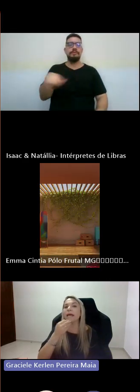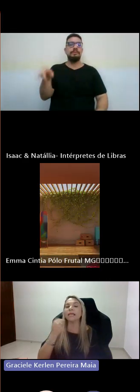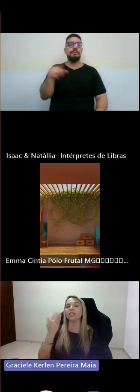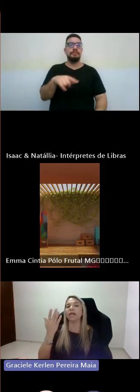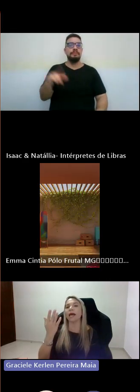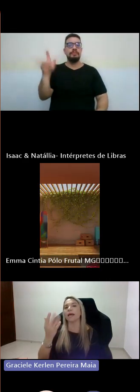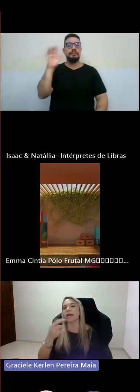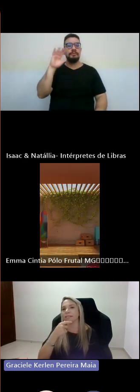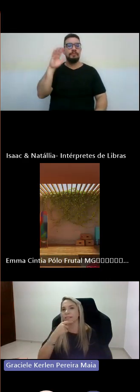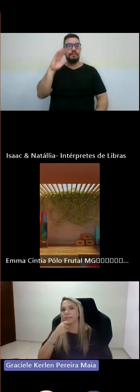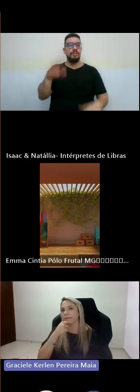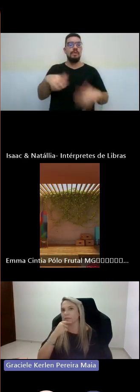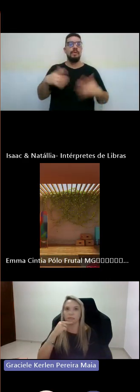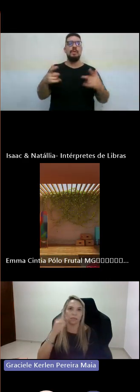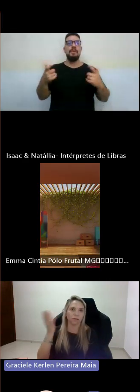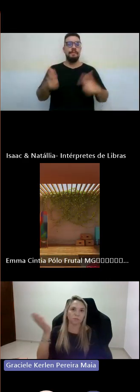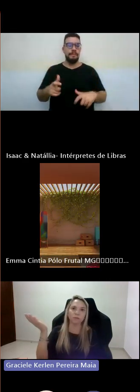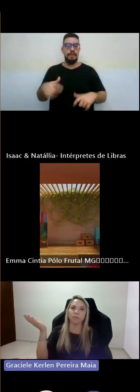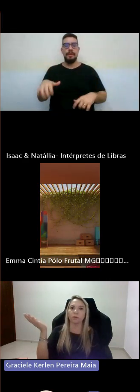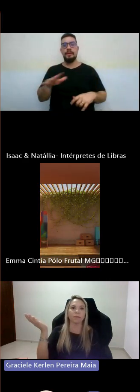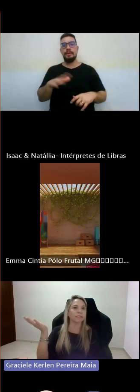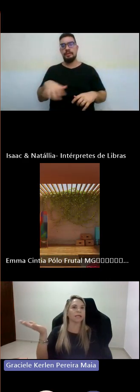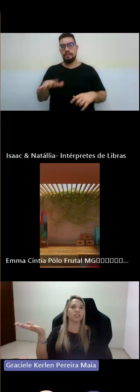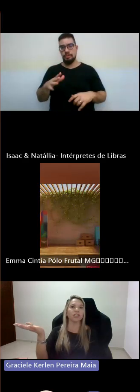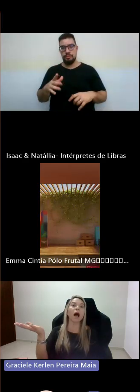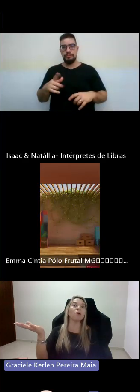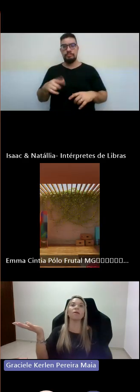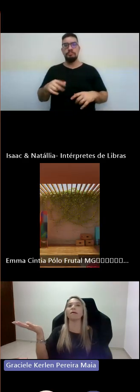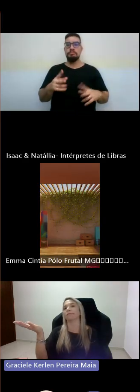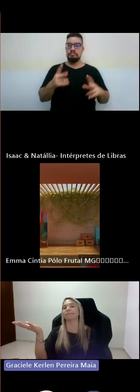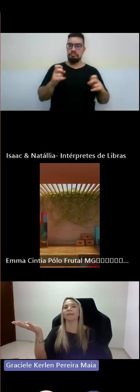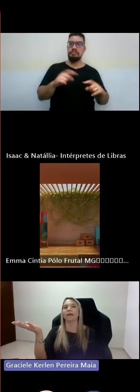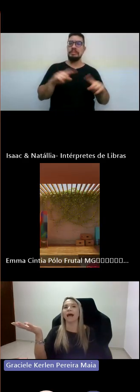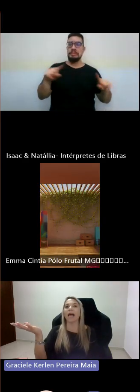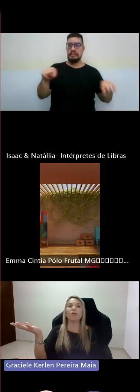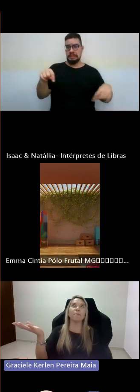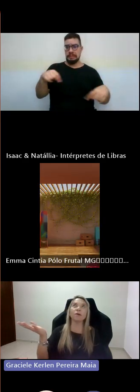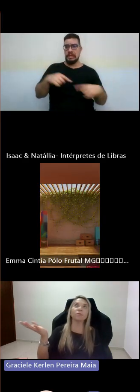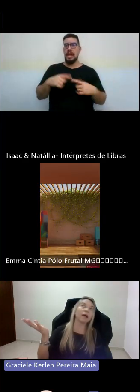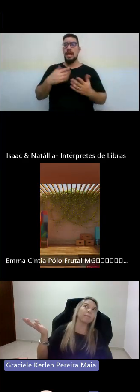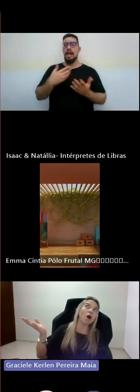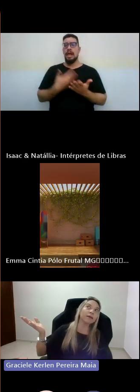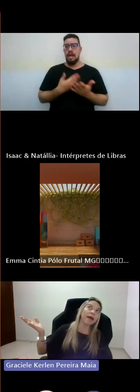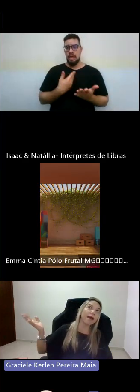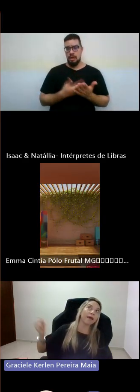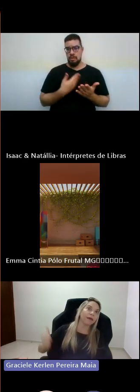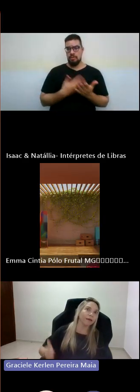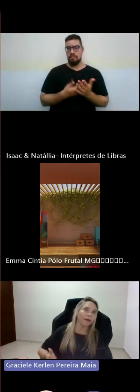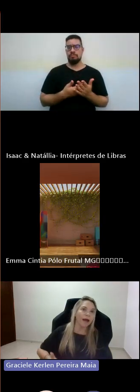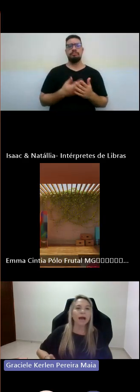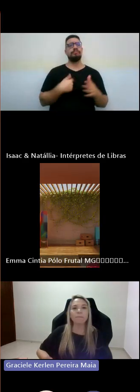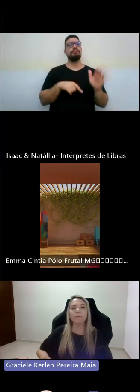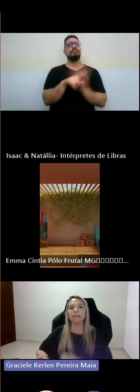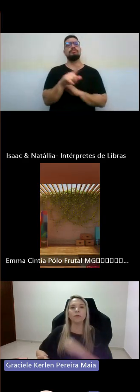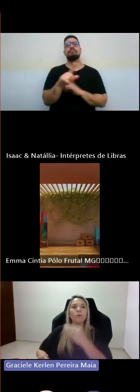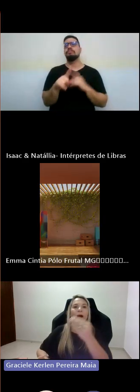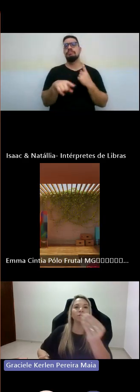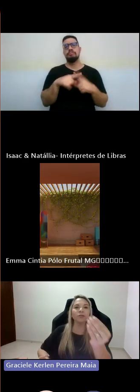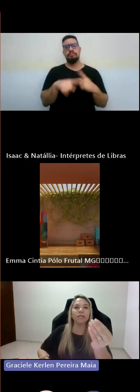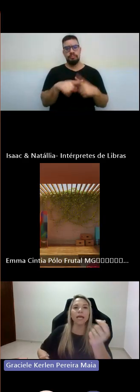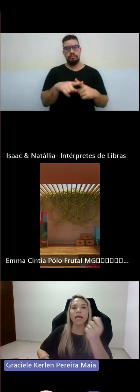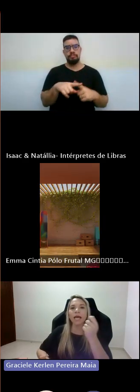que ambiente que é esse? Vocês iriam responder, uma sala de aula. Aí eu ia perguntar, por quê? Ah, porque